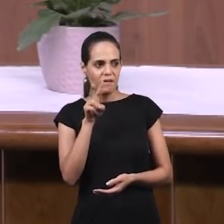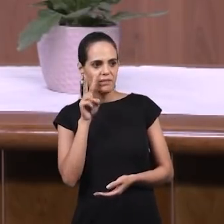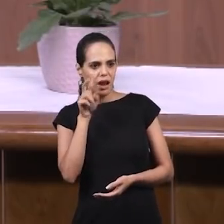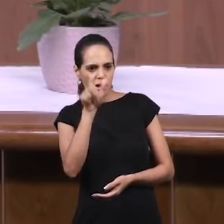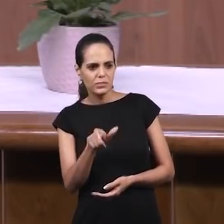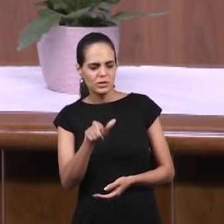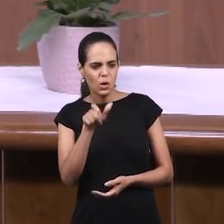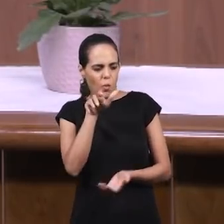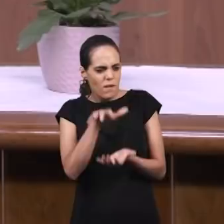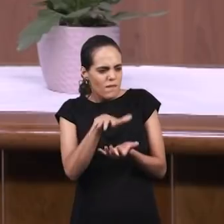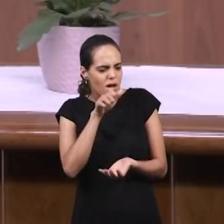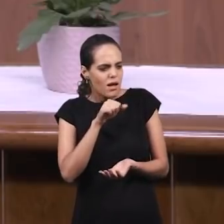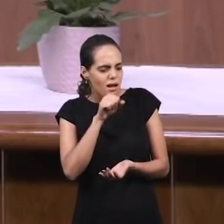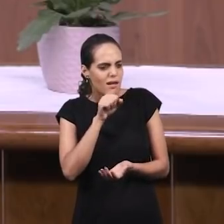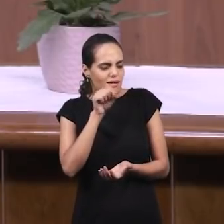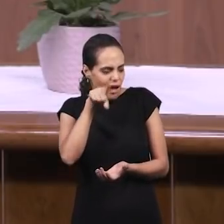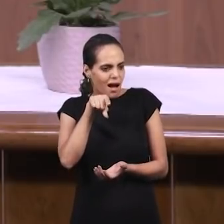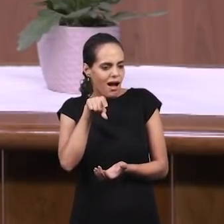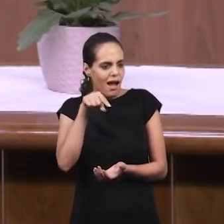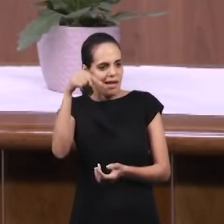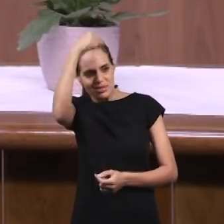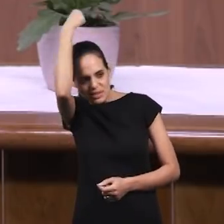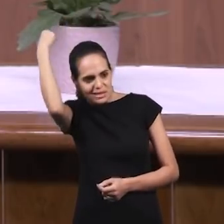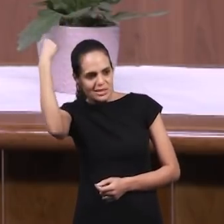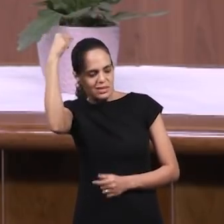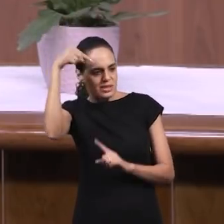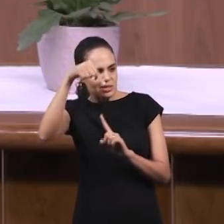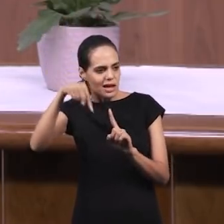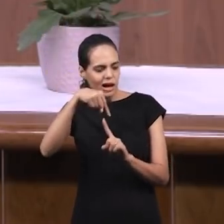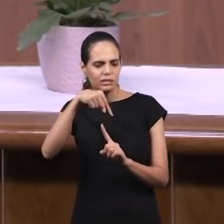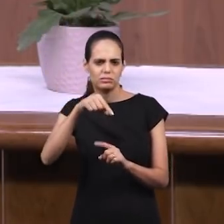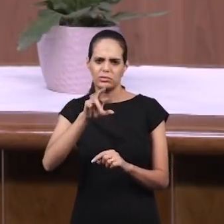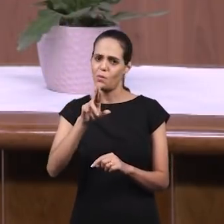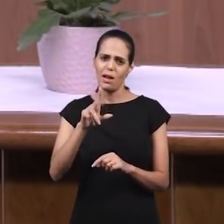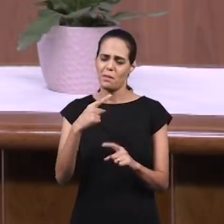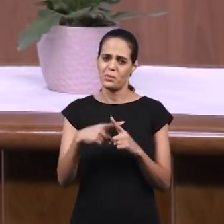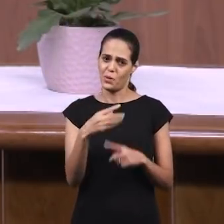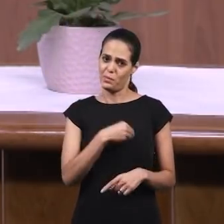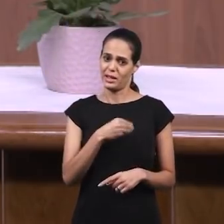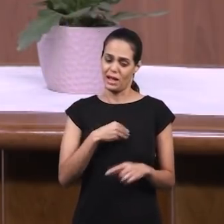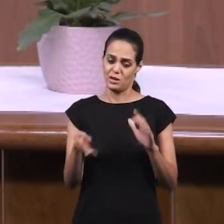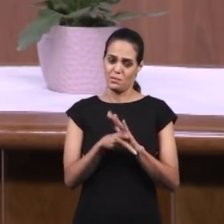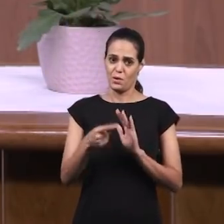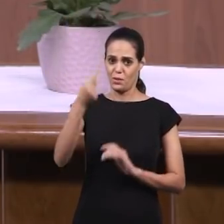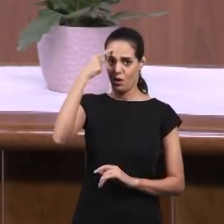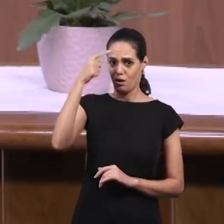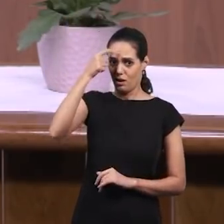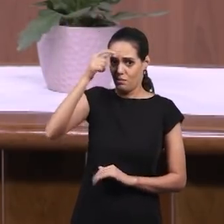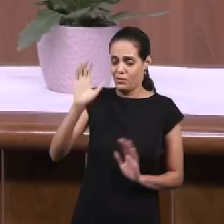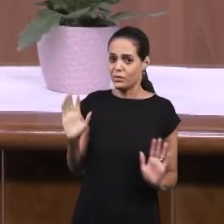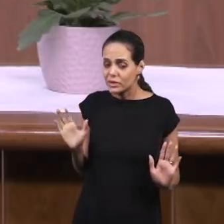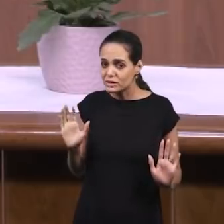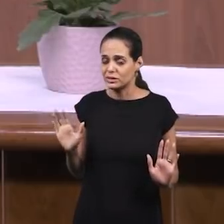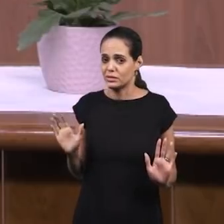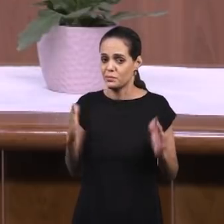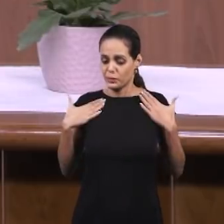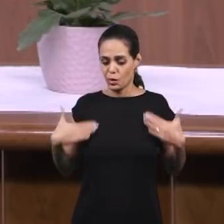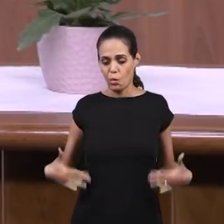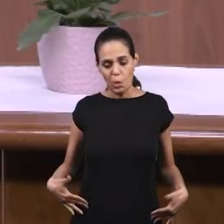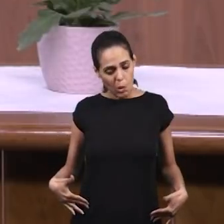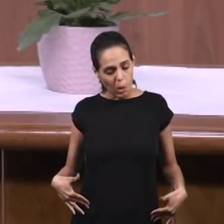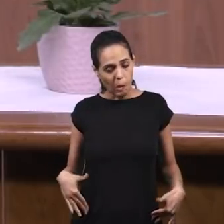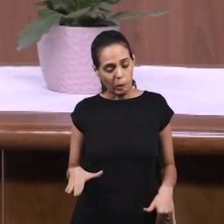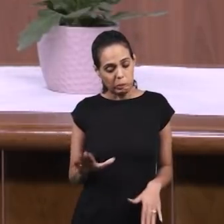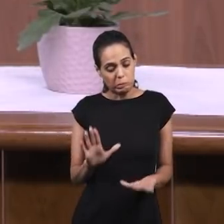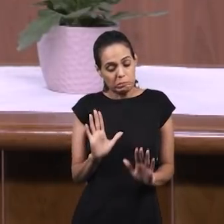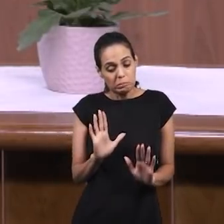idoso e dizer: é tão santo porque é idoso. Não, isso não é santidade, porque o pecado é gerado na mente. E o corpo está amortecido, mas a mente está